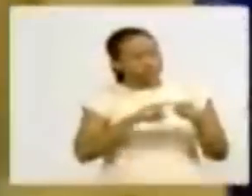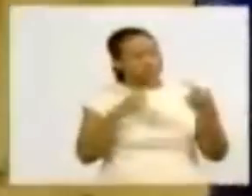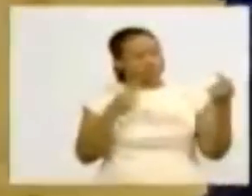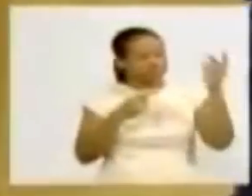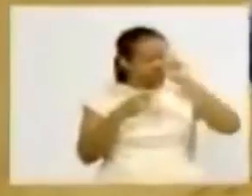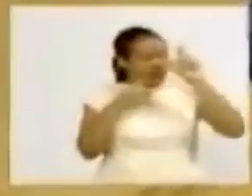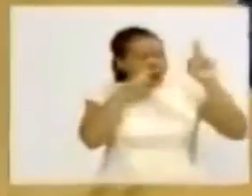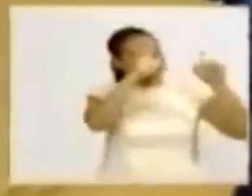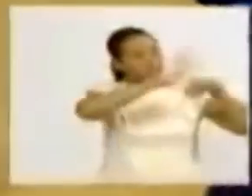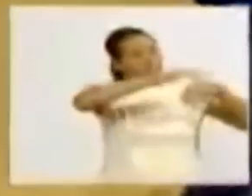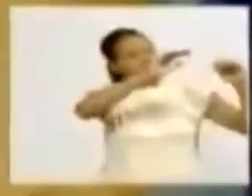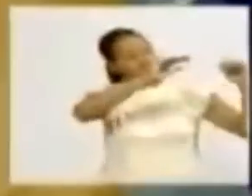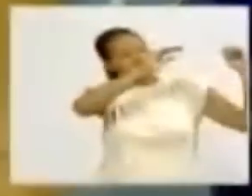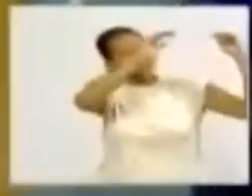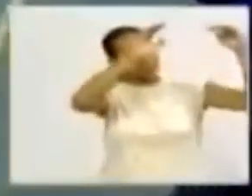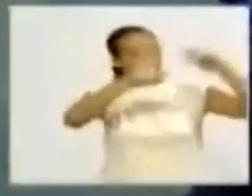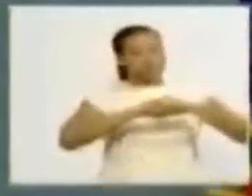Bem mais forte é o meu